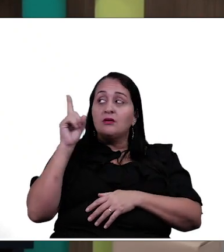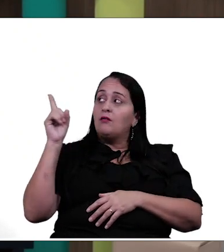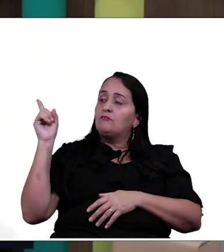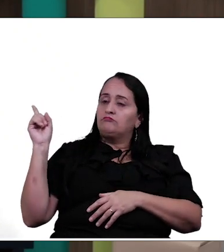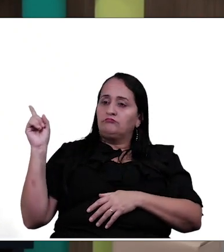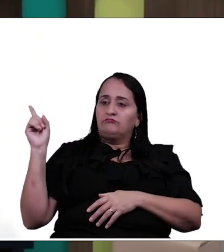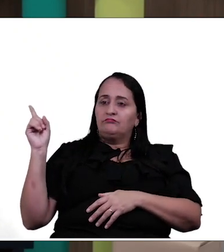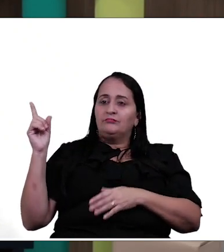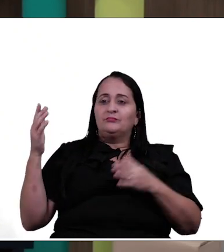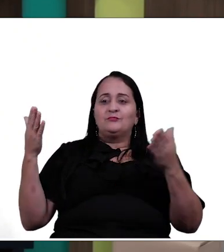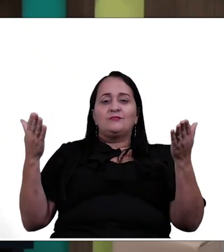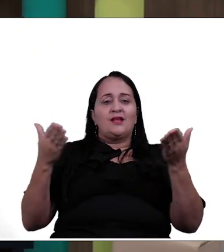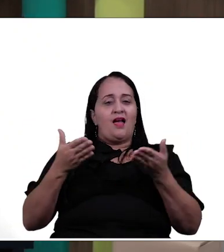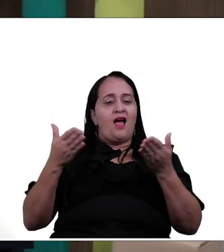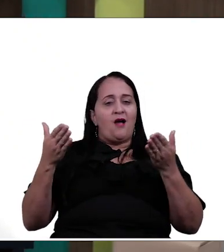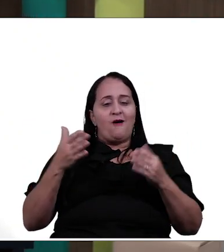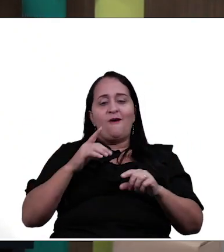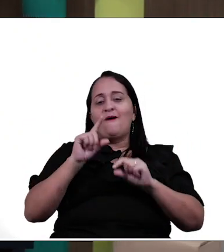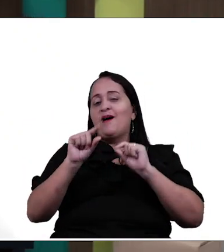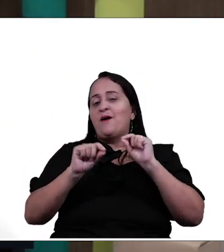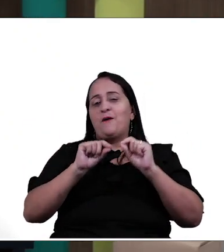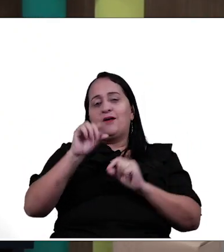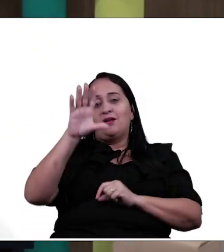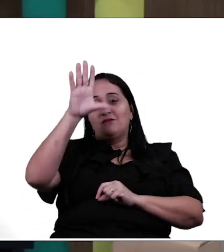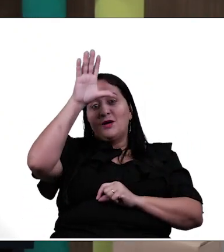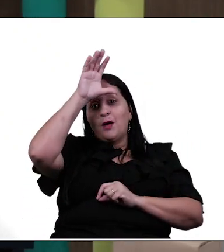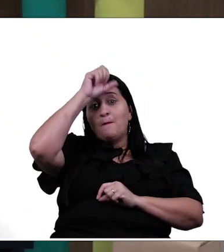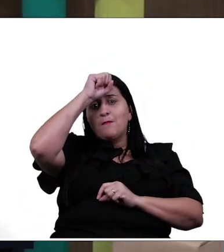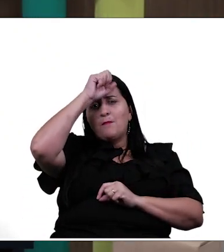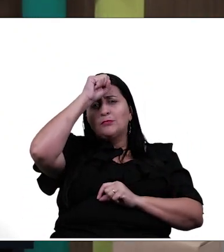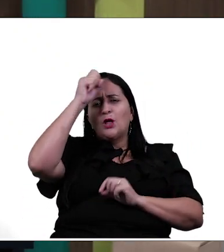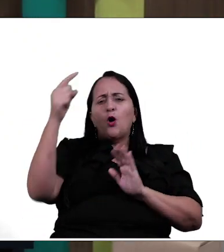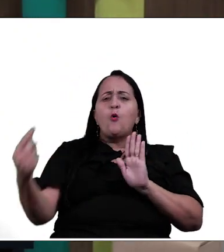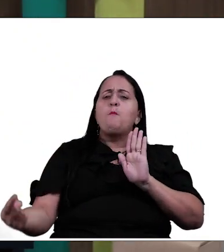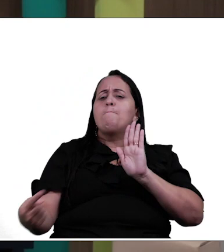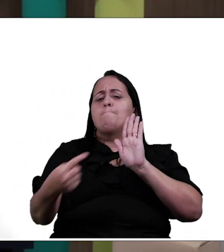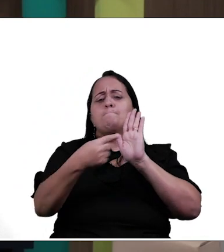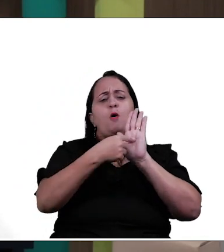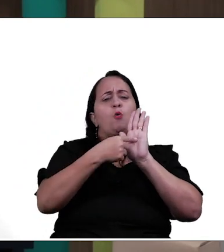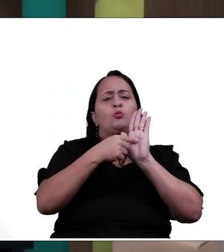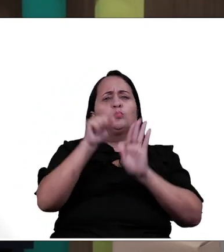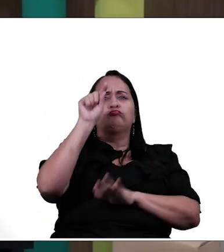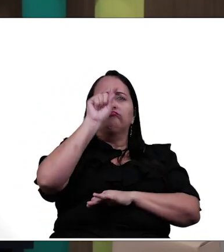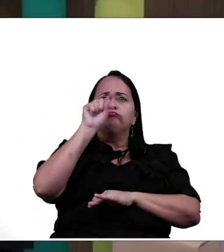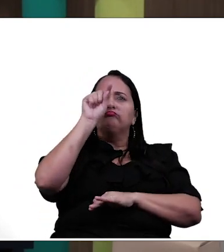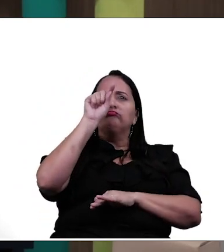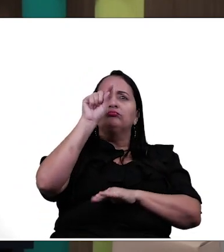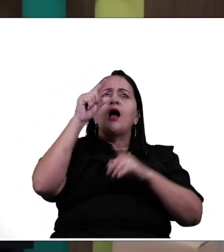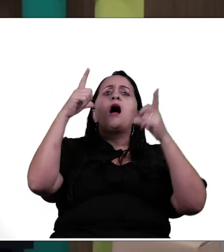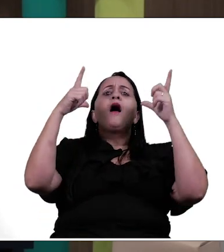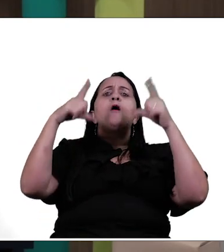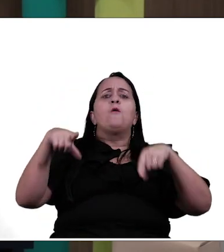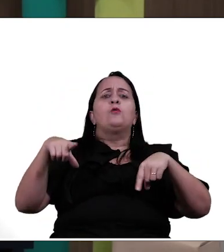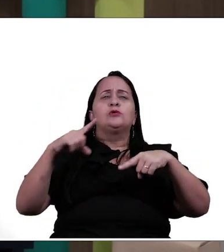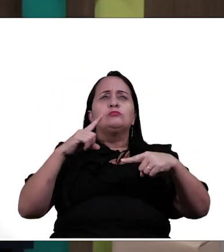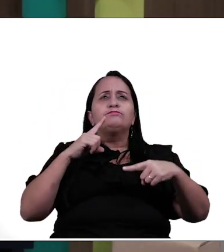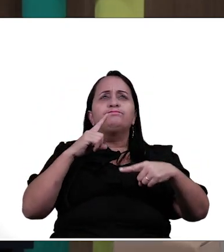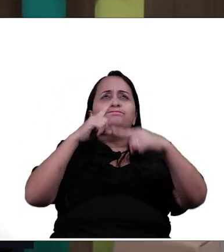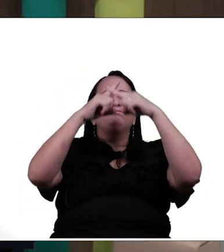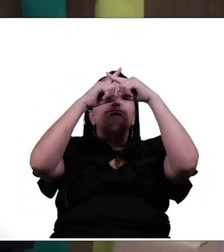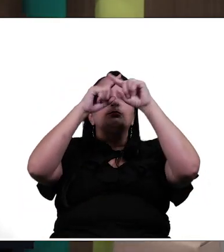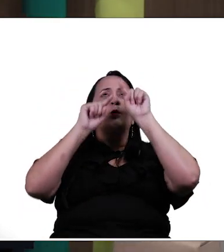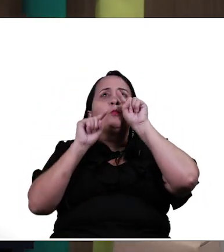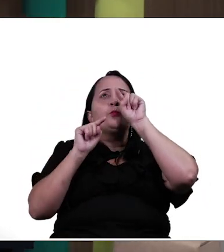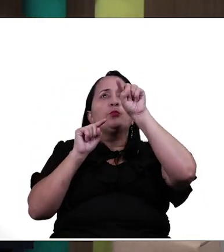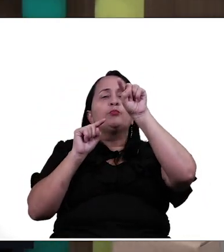eu represento com a letra Q? Sim, até porque o conjunto dos números racionais, eu não disse para